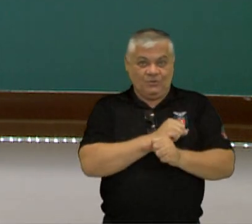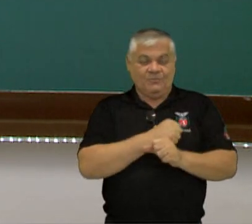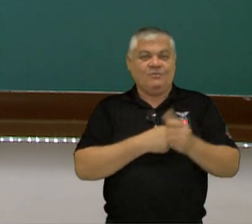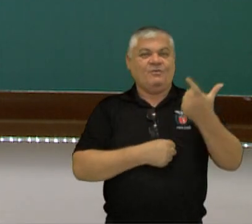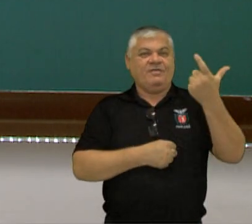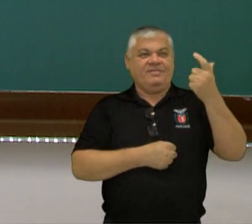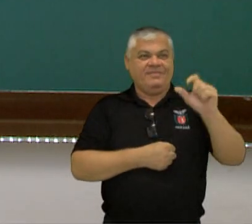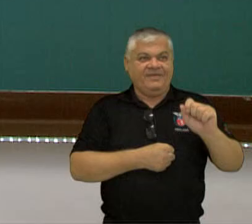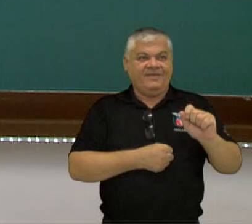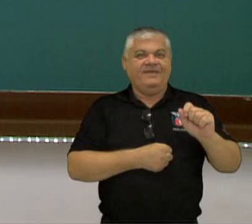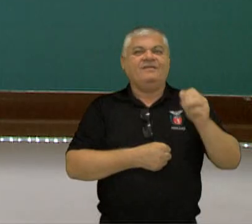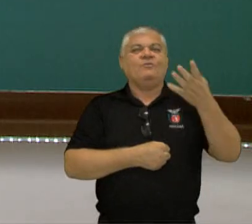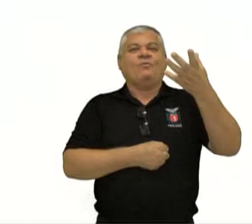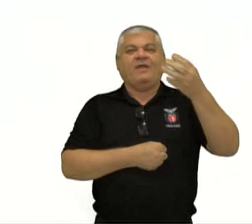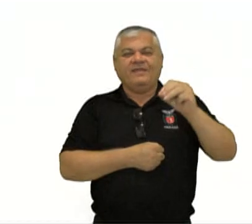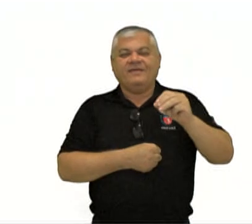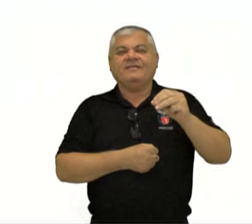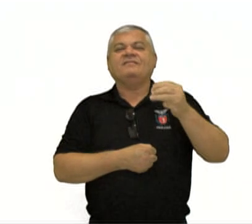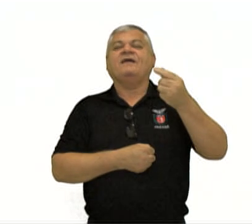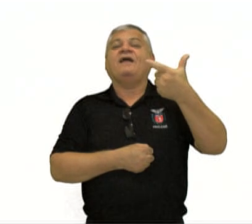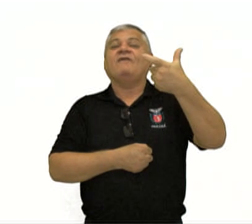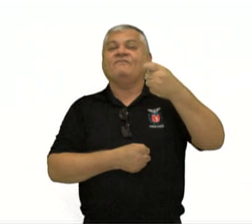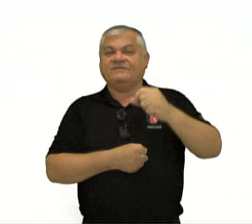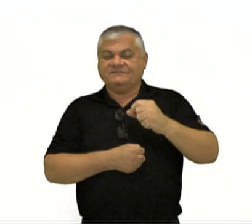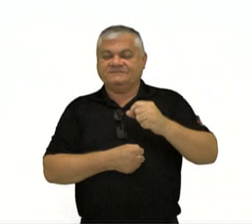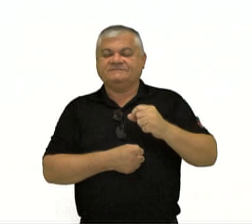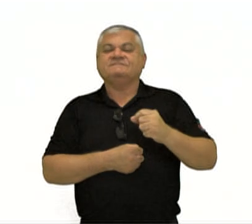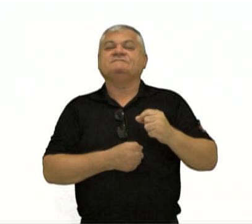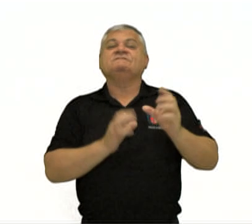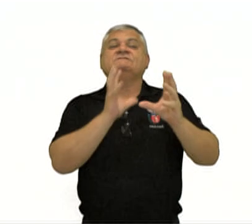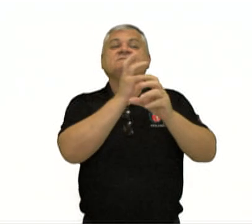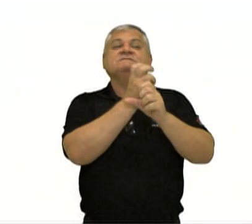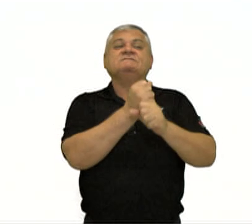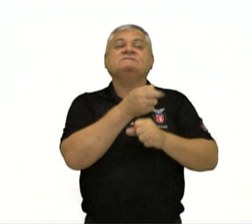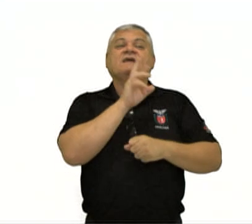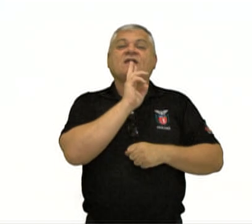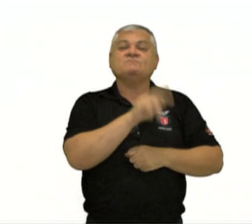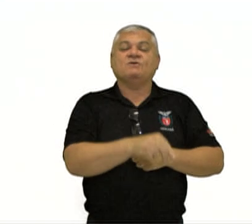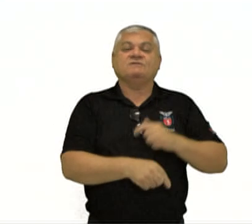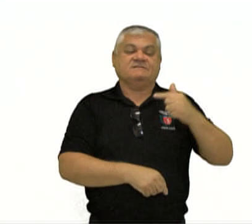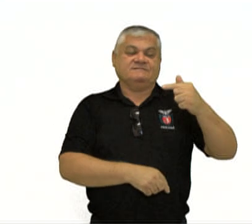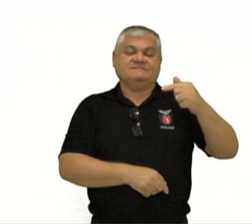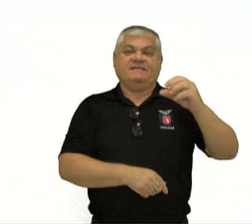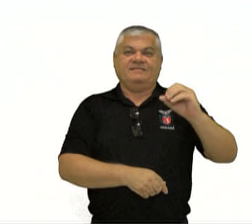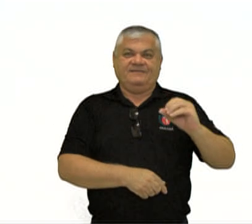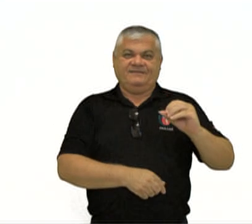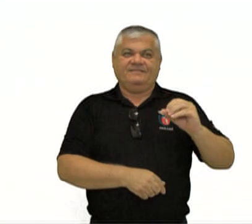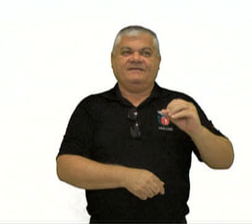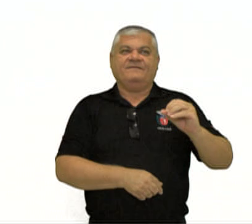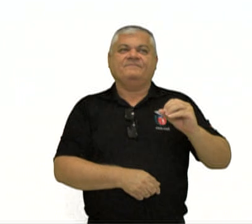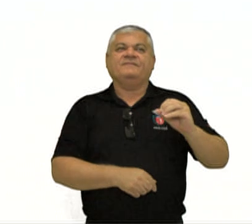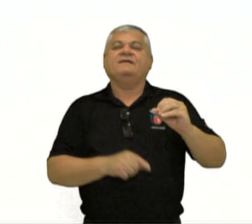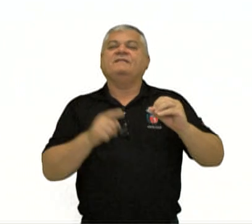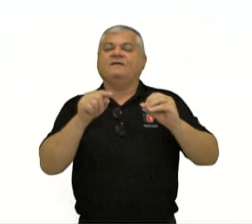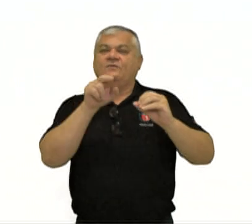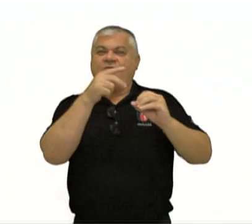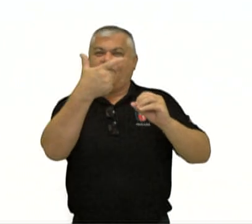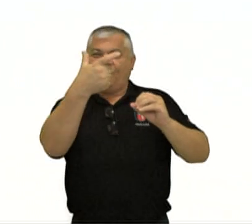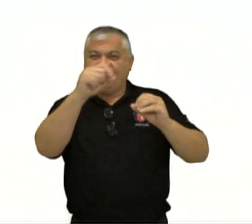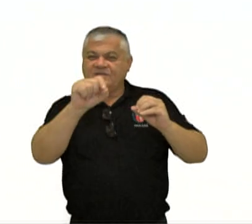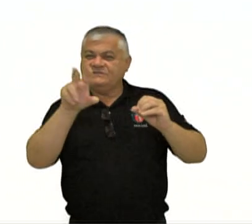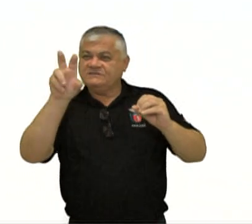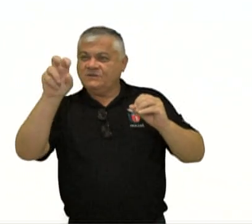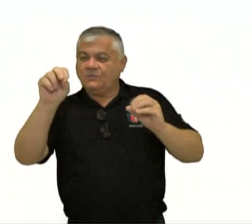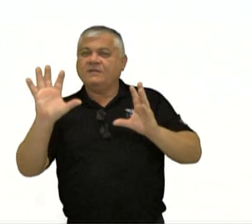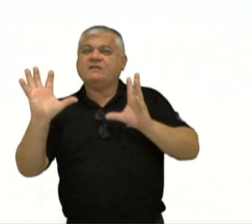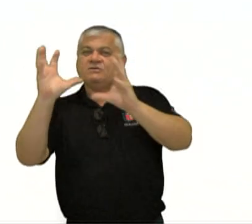os números que têm sinal igual, então 10 mais 40 mais 20 ficou mais 70. Daí eu somo esses dois que